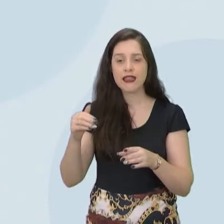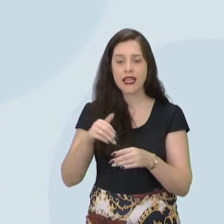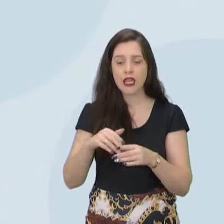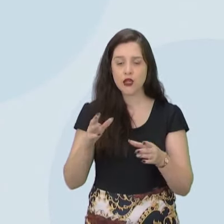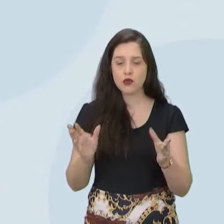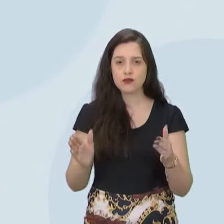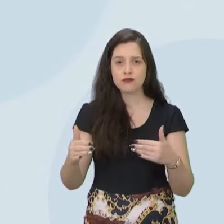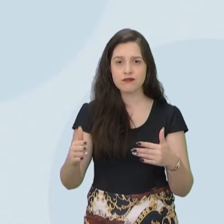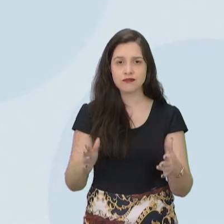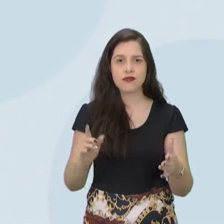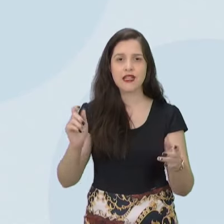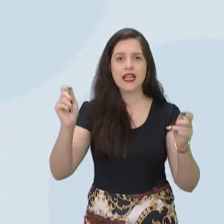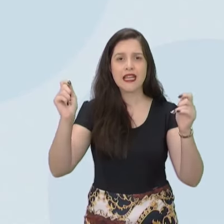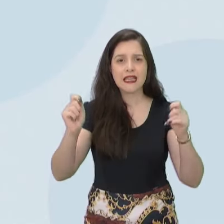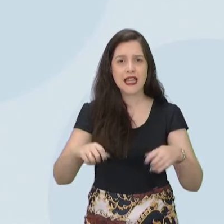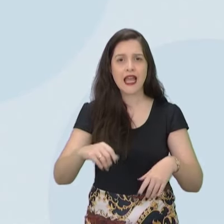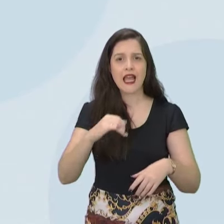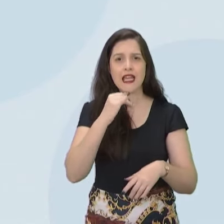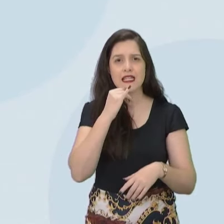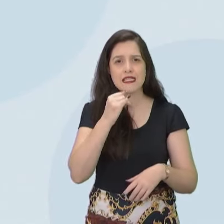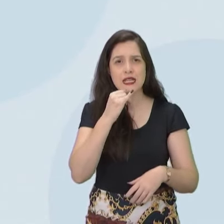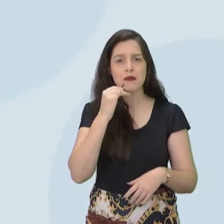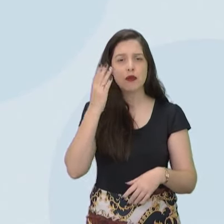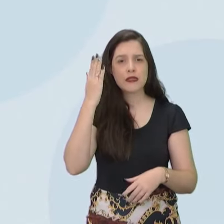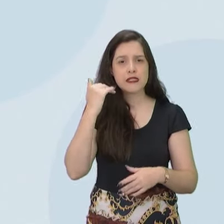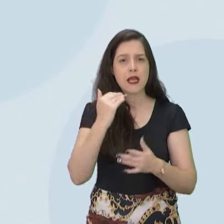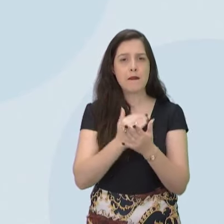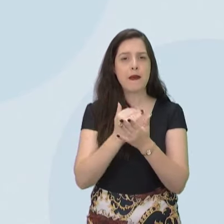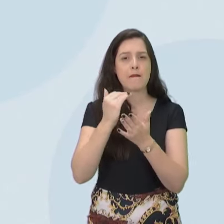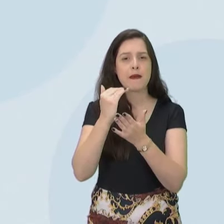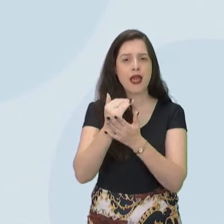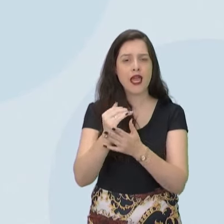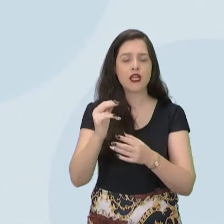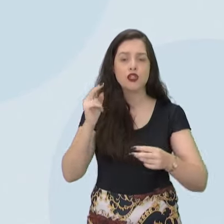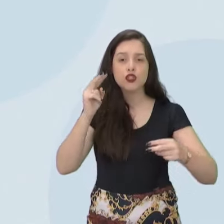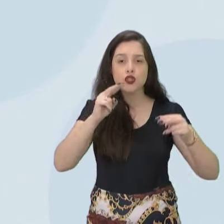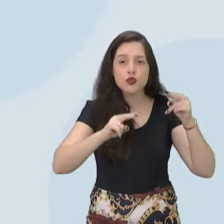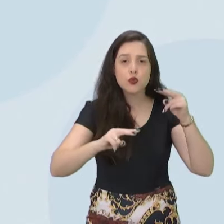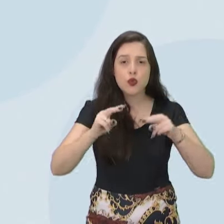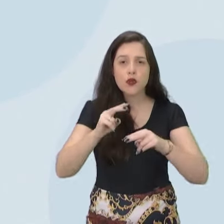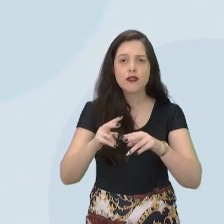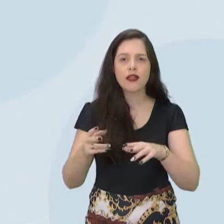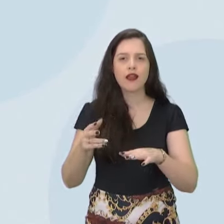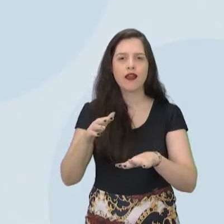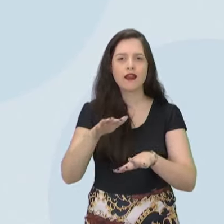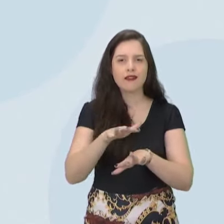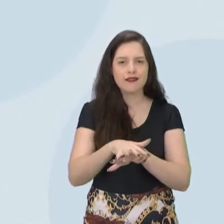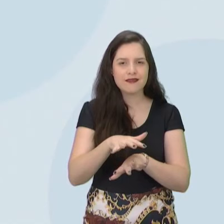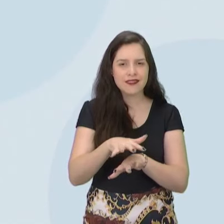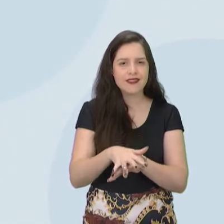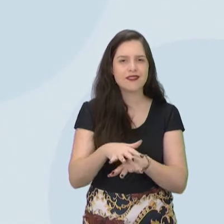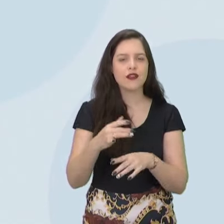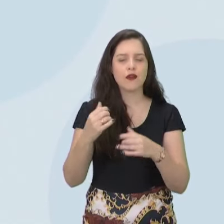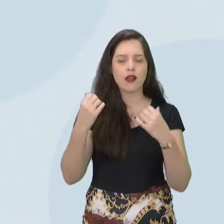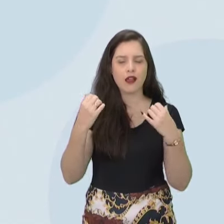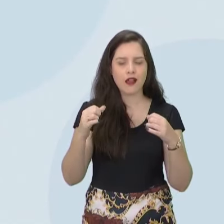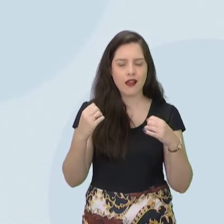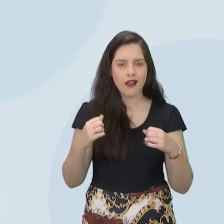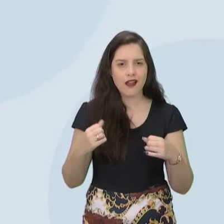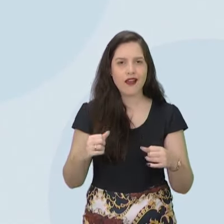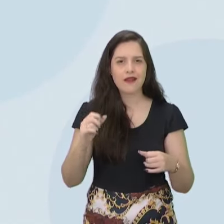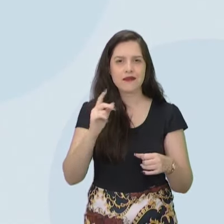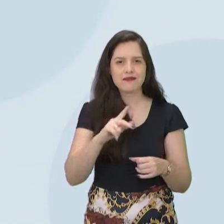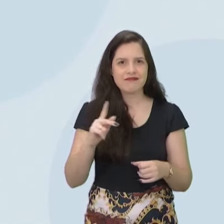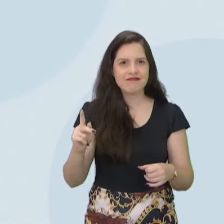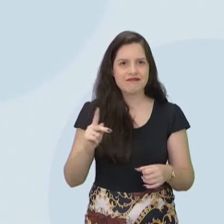que destacam, por exemplo, um Saiba Mais, trazendo aí alguma informação a mais, um texto para o professor, um funcionamento de um